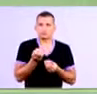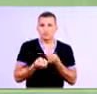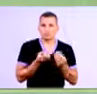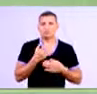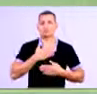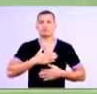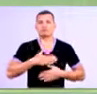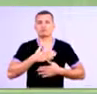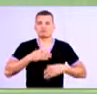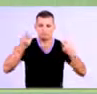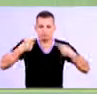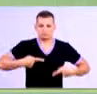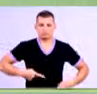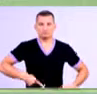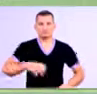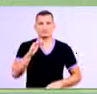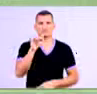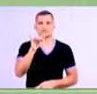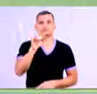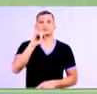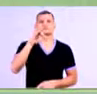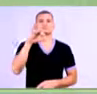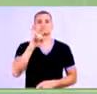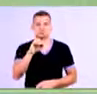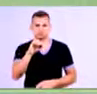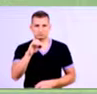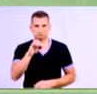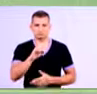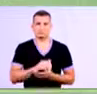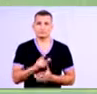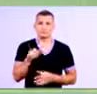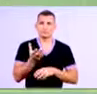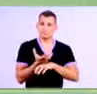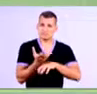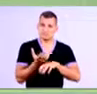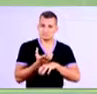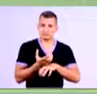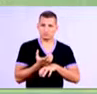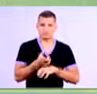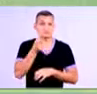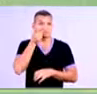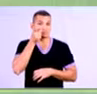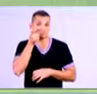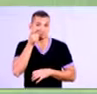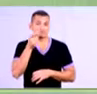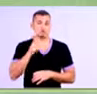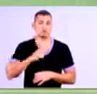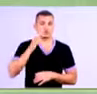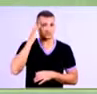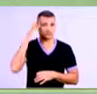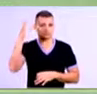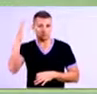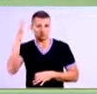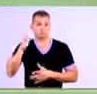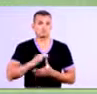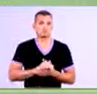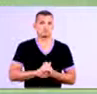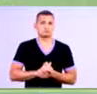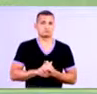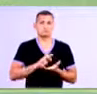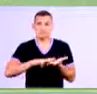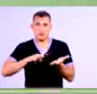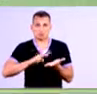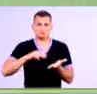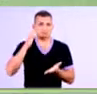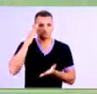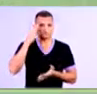conforto físico do usuário. É uma disciplina científica, tá, que envolve teoria, princípios e métodos,